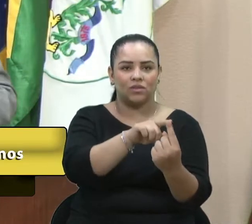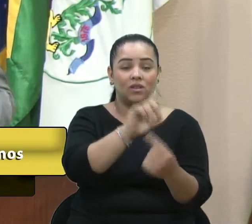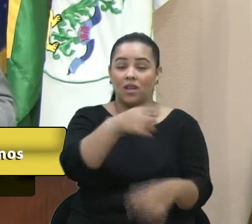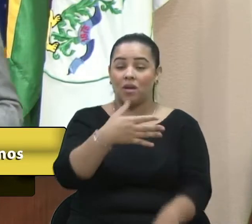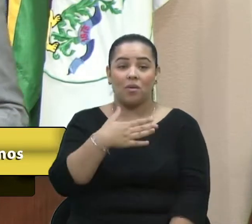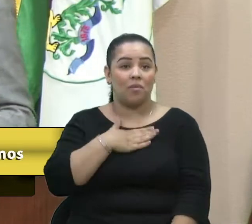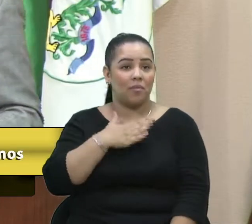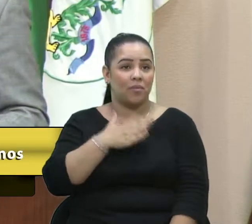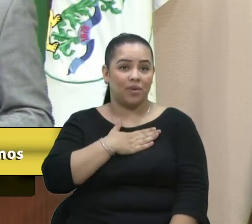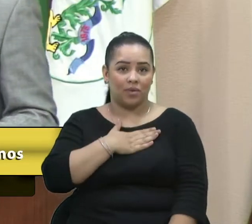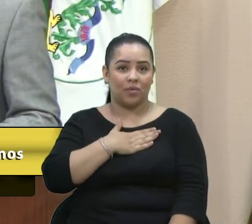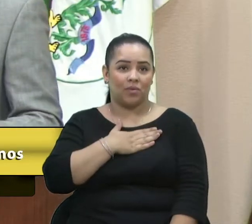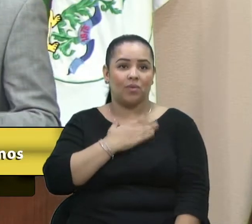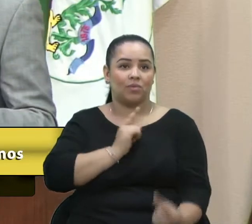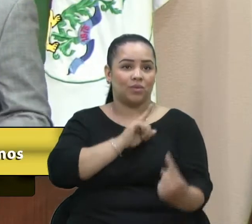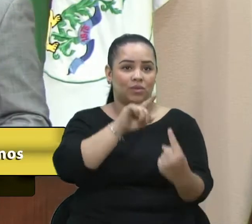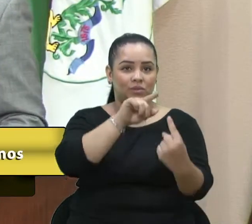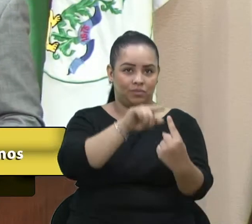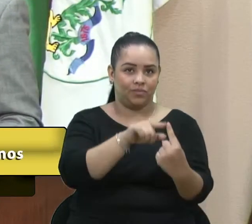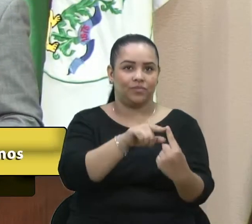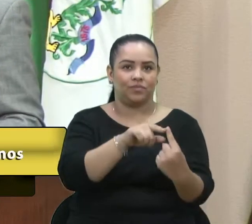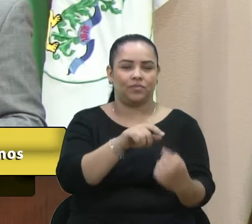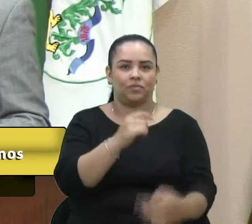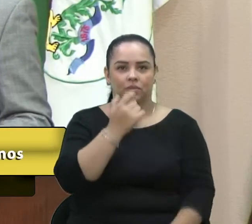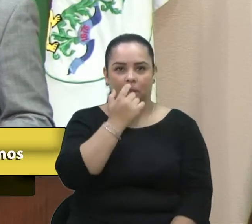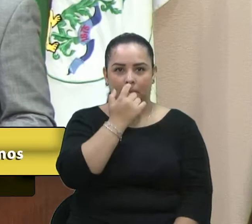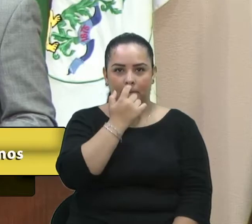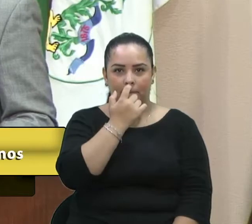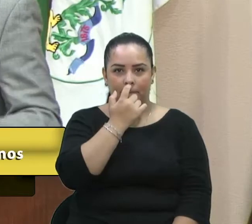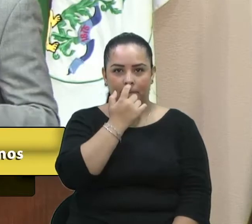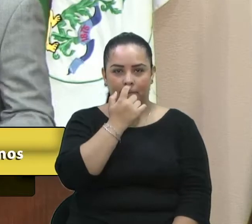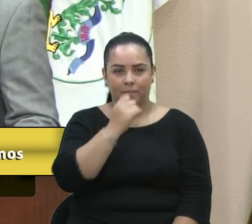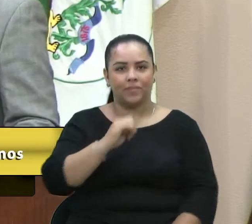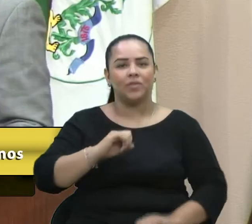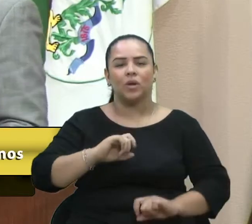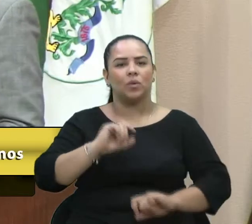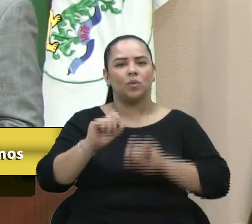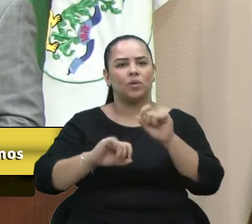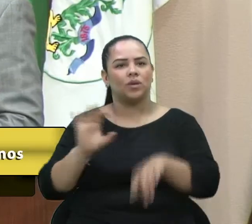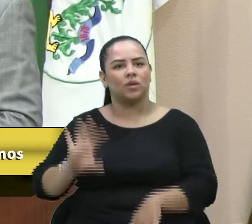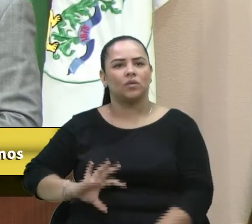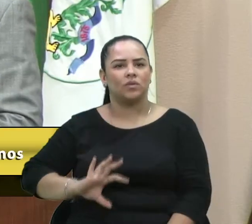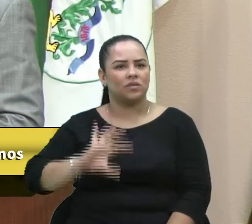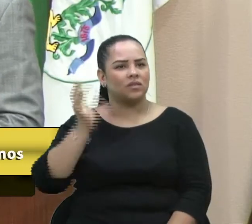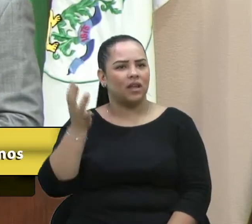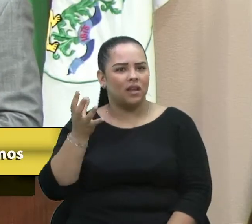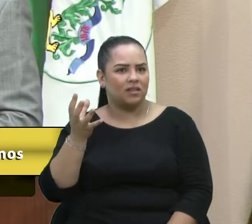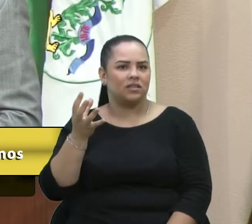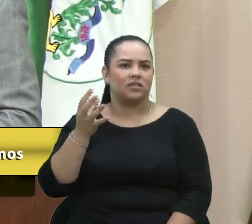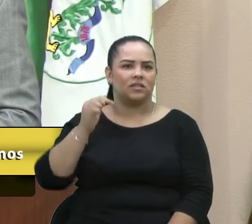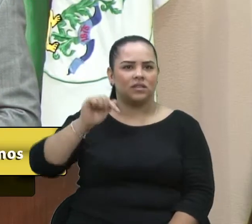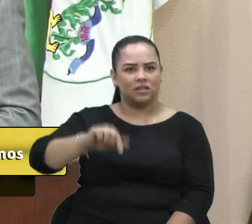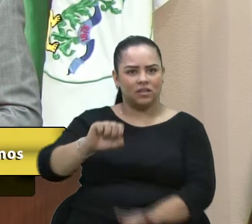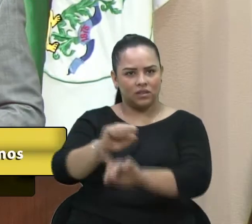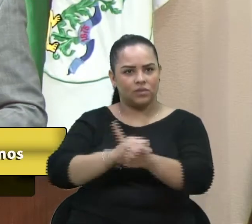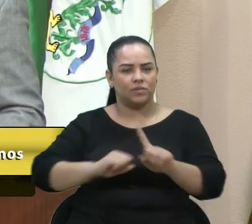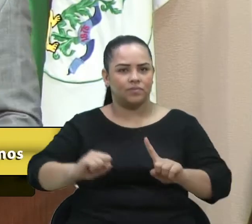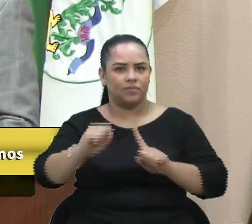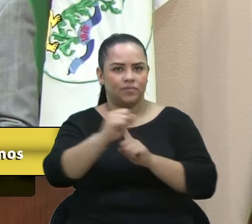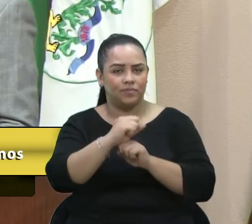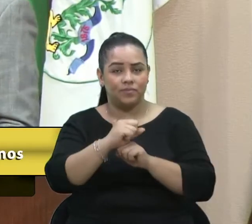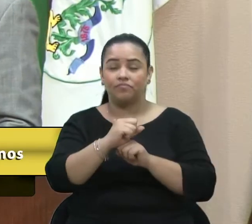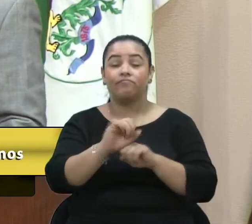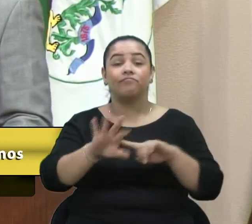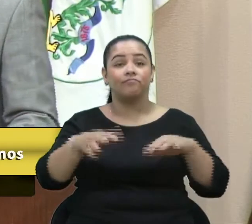A causa e as circunstâncias das coisas que têm acontecido em nossa sociedade. E aí